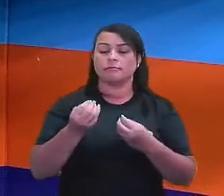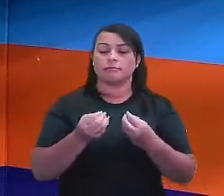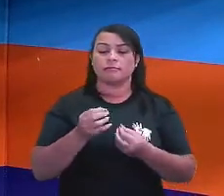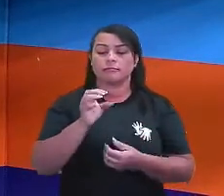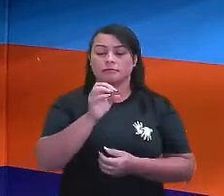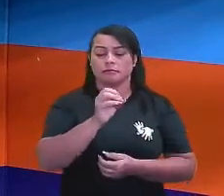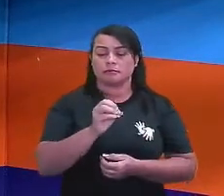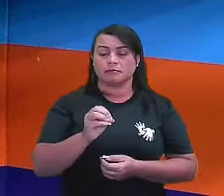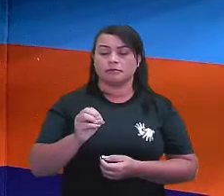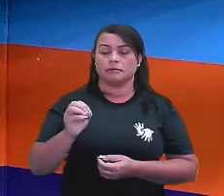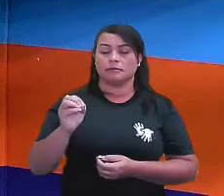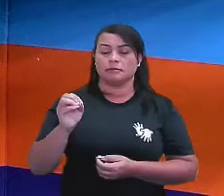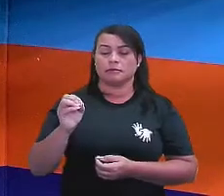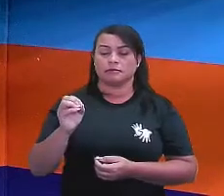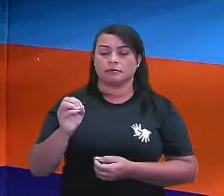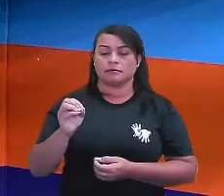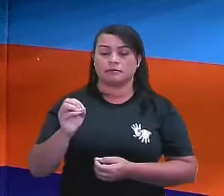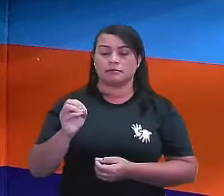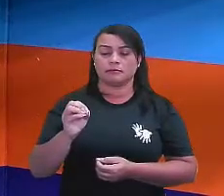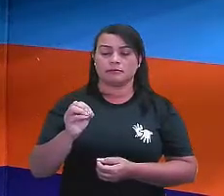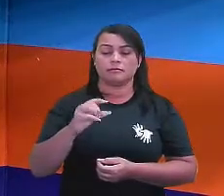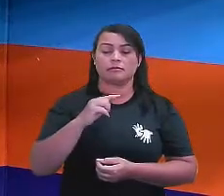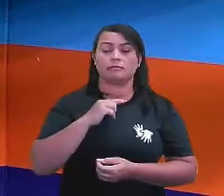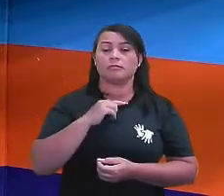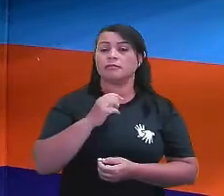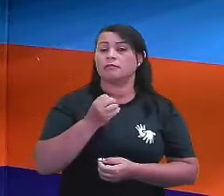zero e jogo aqui. Então, deu